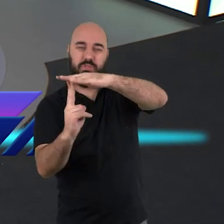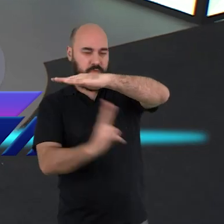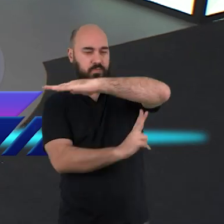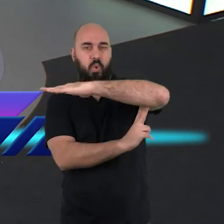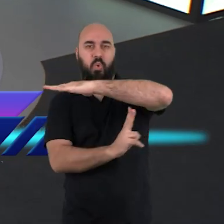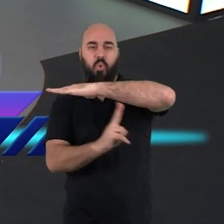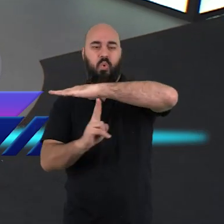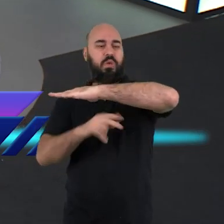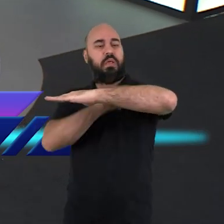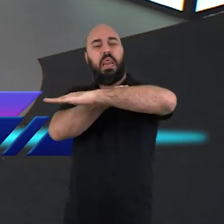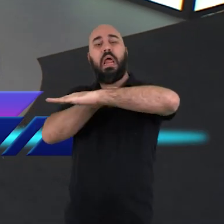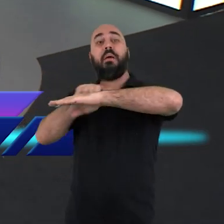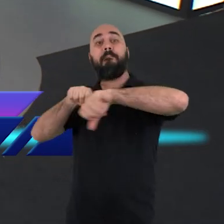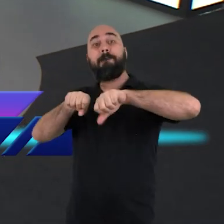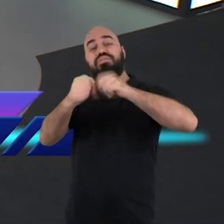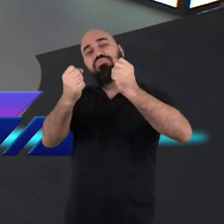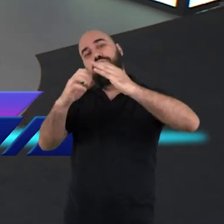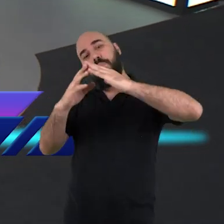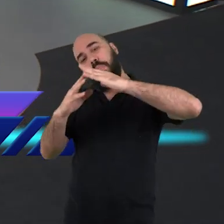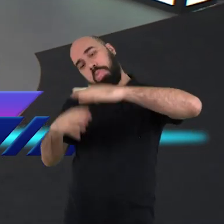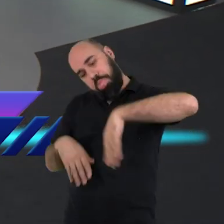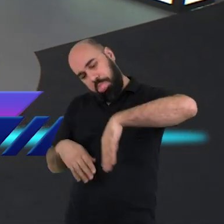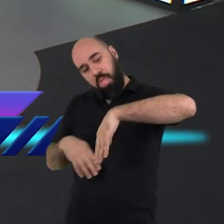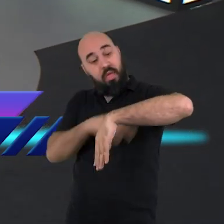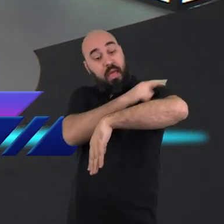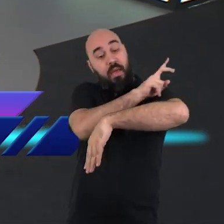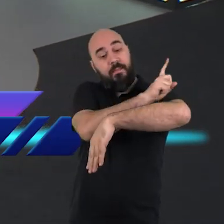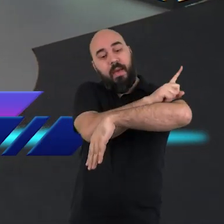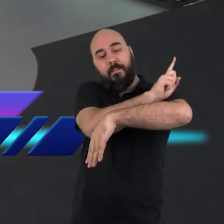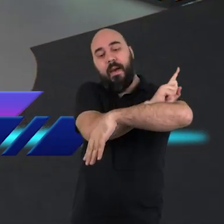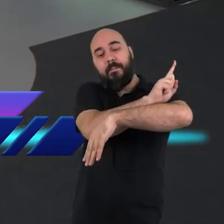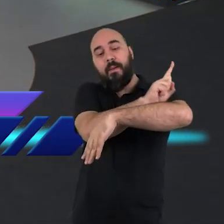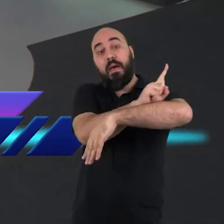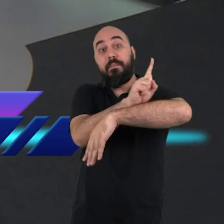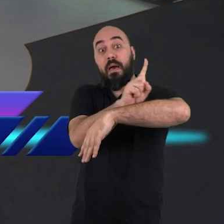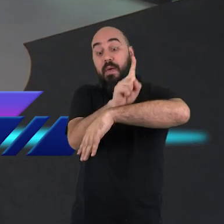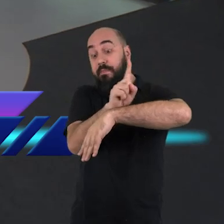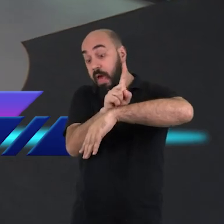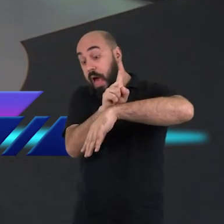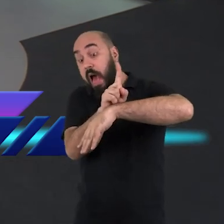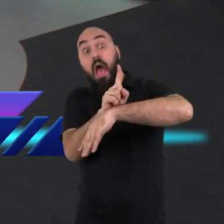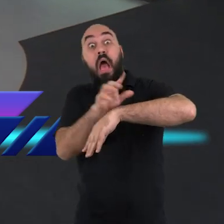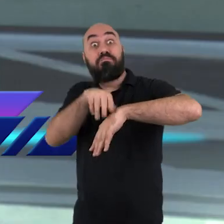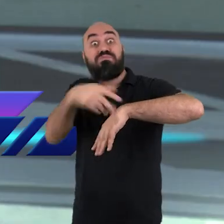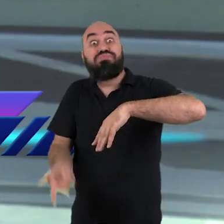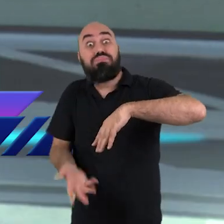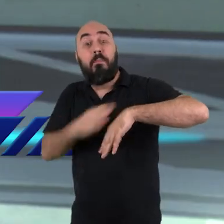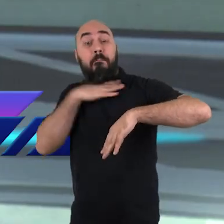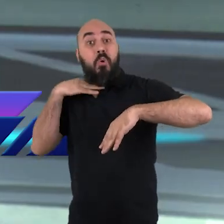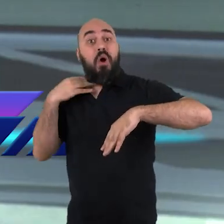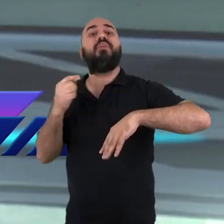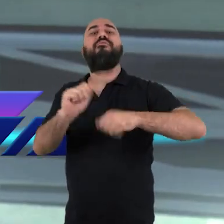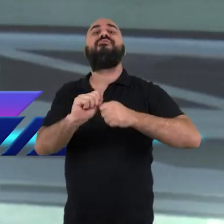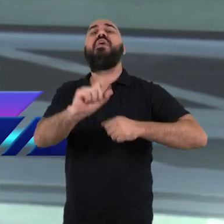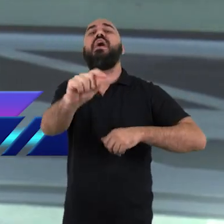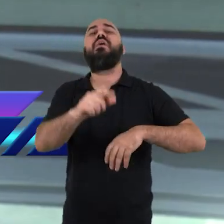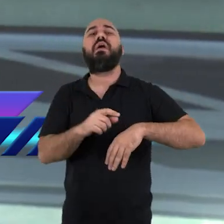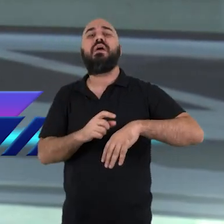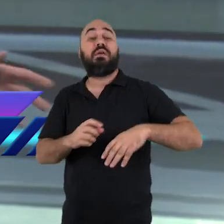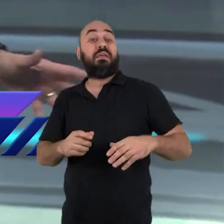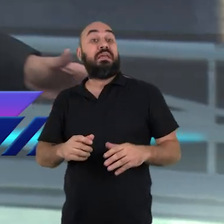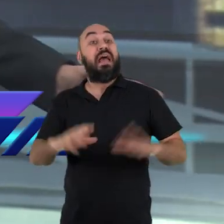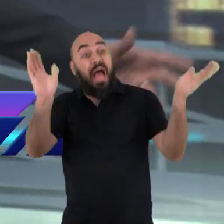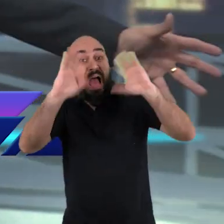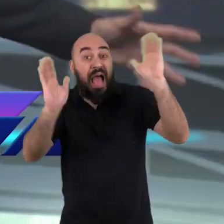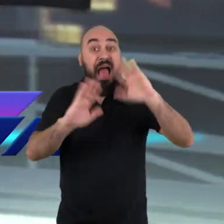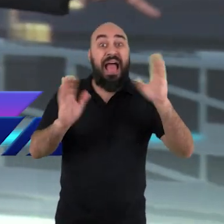olhando. E está caminhando, e daqui a pouco a ponte vai vir o buraco e ela vai cair. O que você faz?